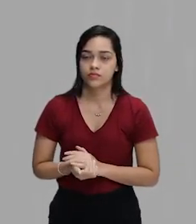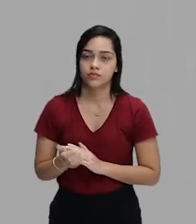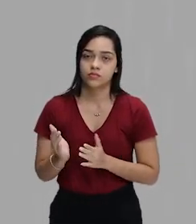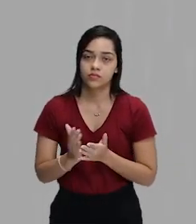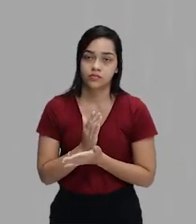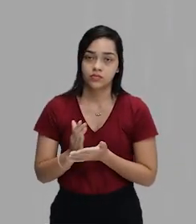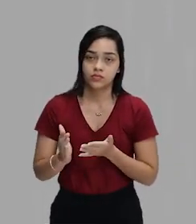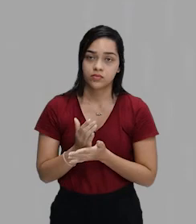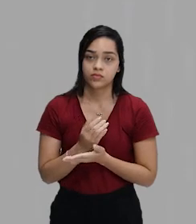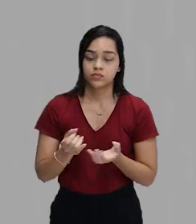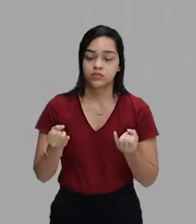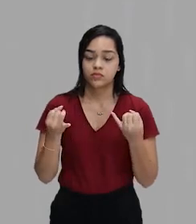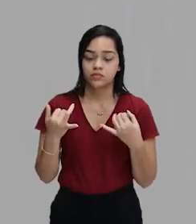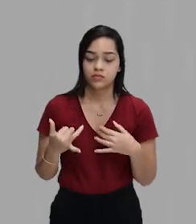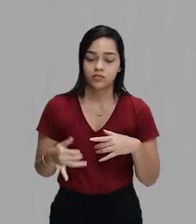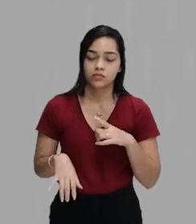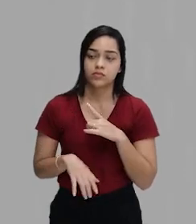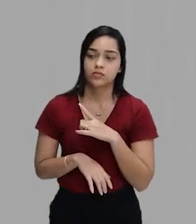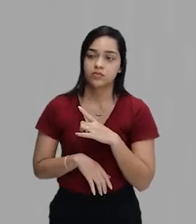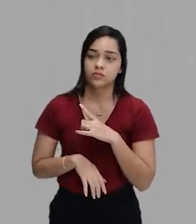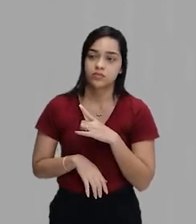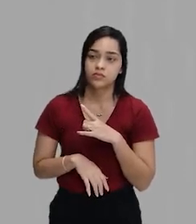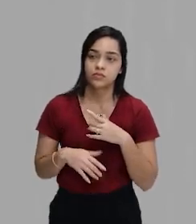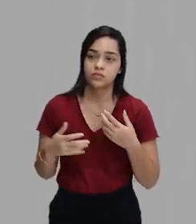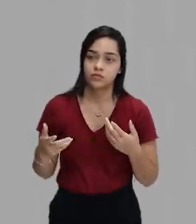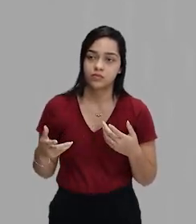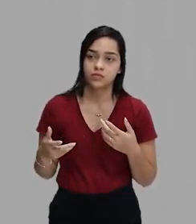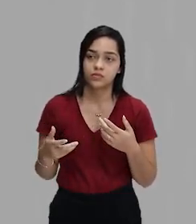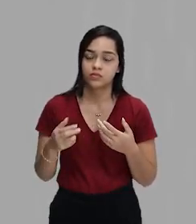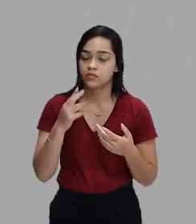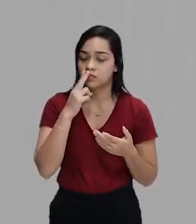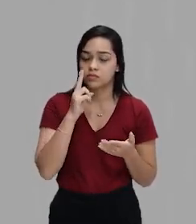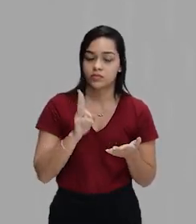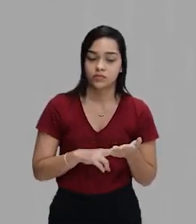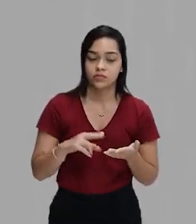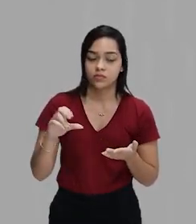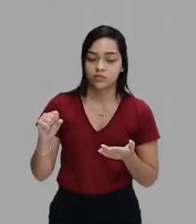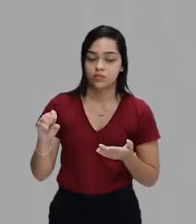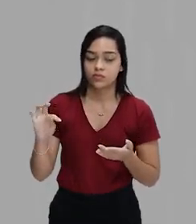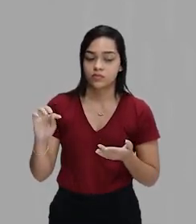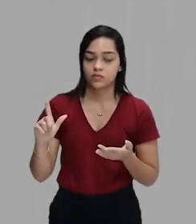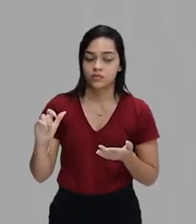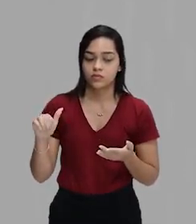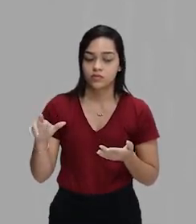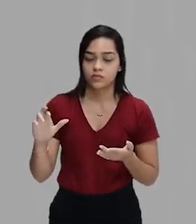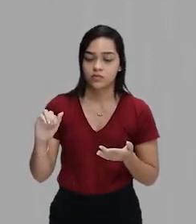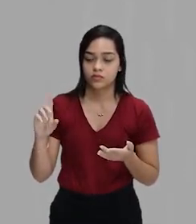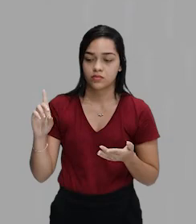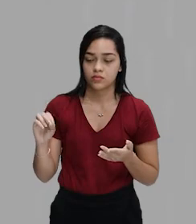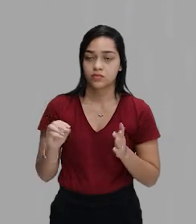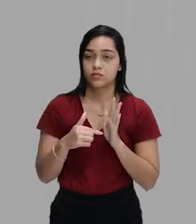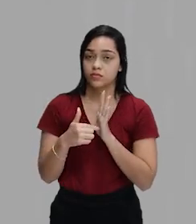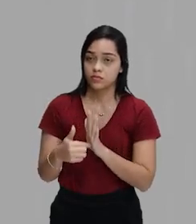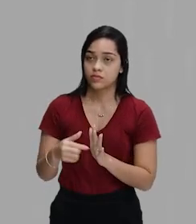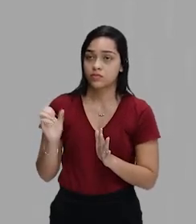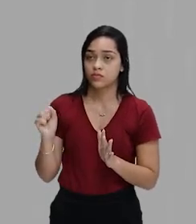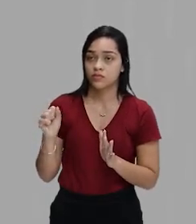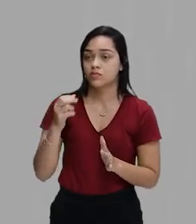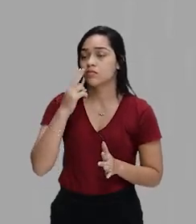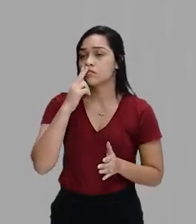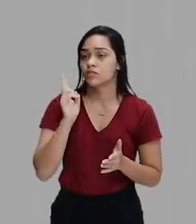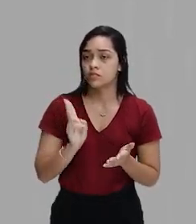fala Carlos Drummond de Andrade, em Carta a Stalingrado, num poema que ele faz, ele mostra, está aqui, ó,